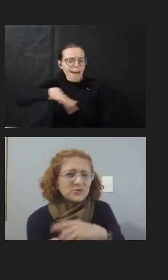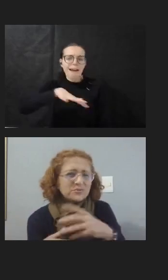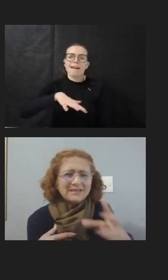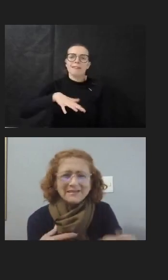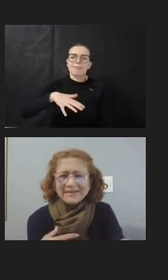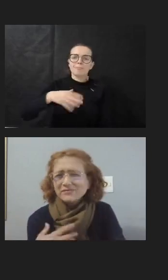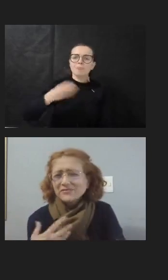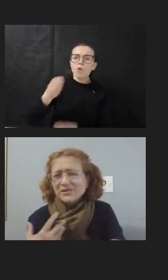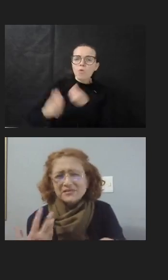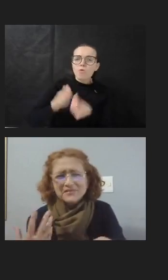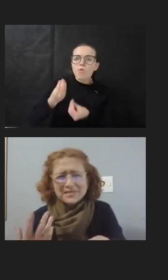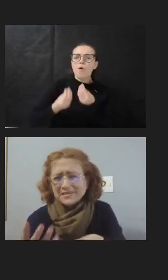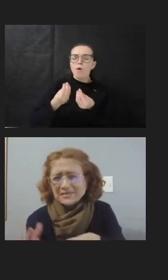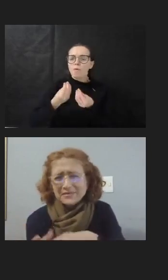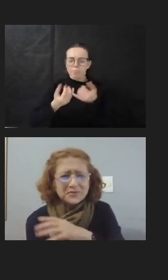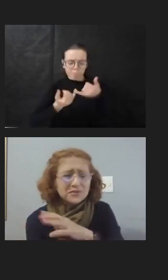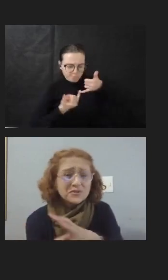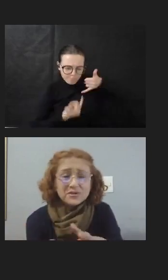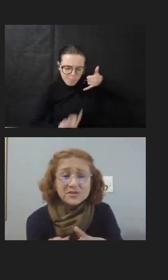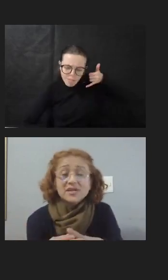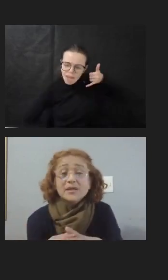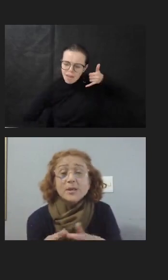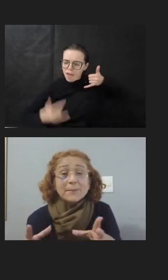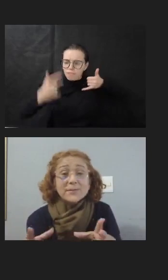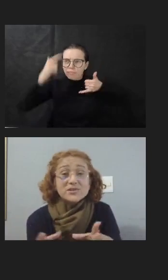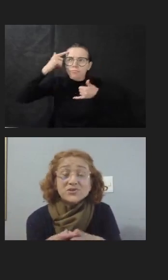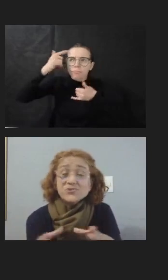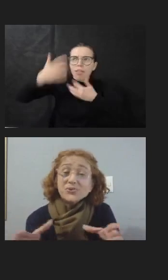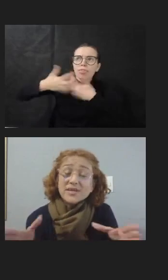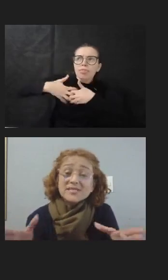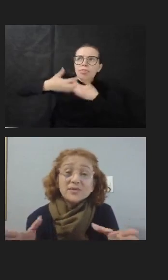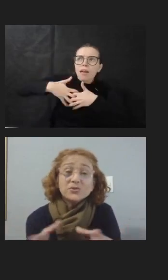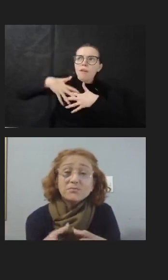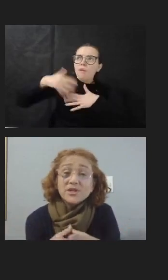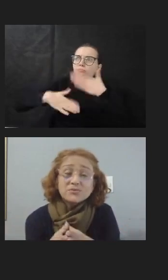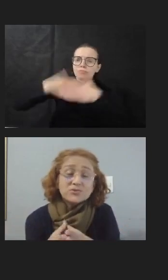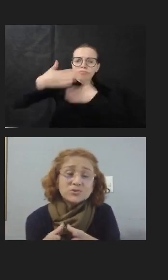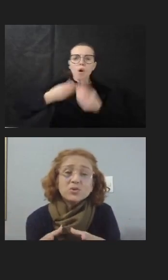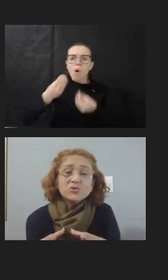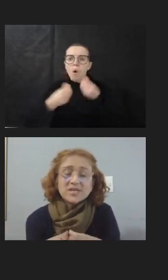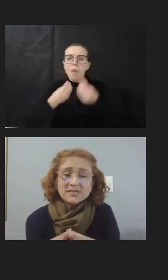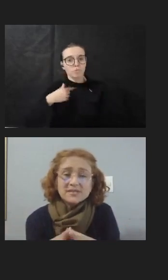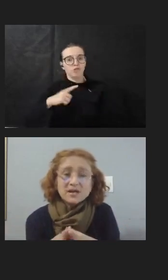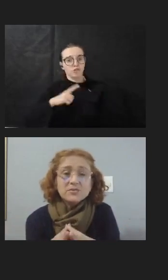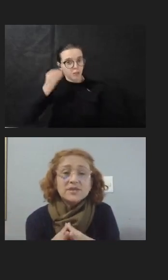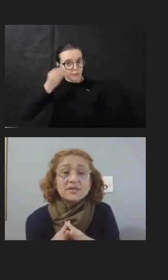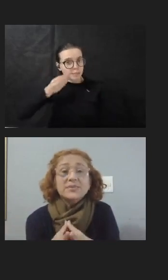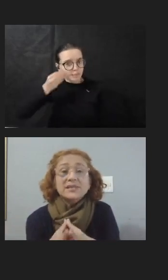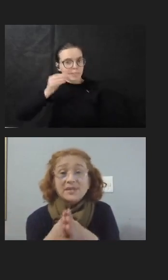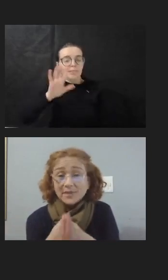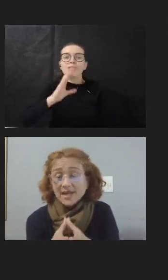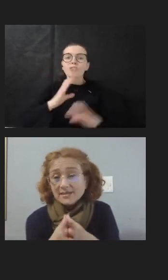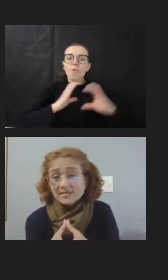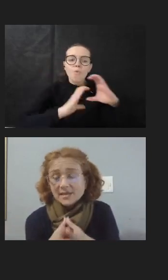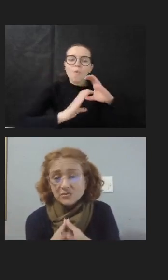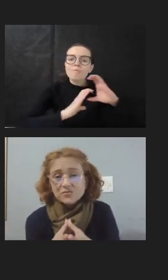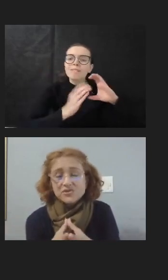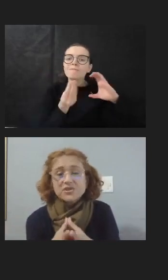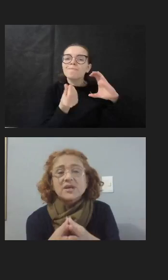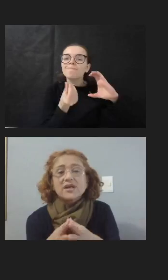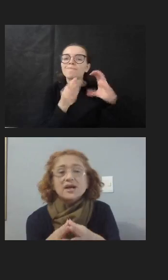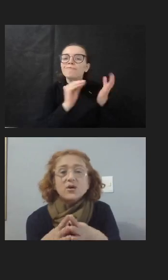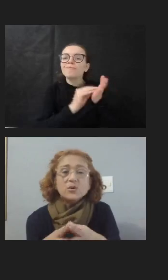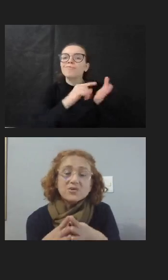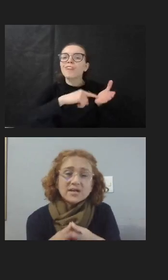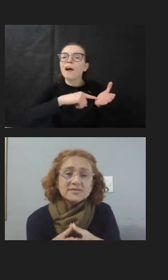nervoso, sobre nervo, ativação neurológica, mas eu tinha um conhecimento mínimo de comunicação, que para trabalhar na